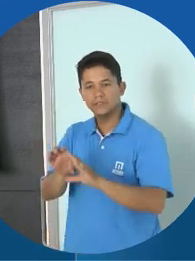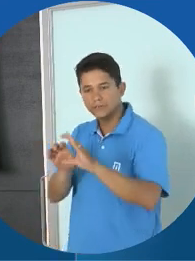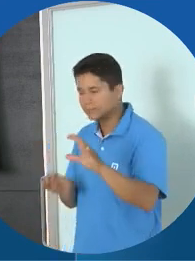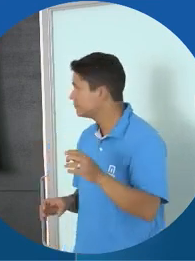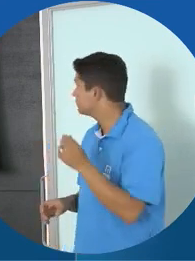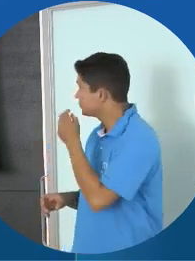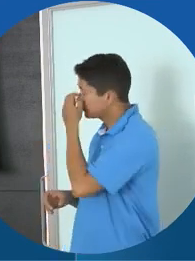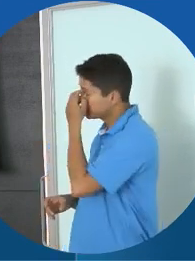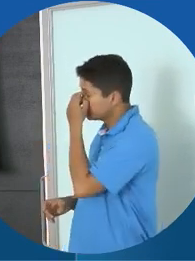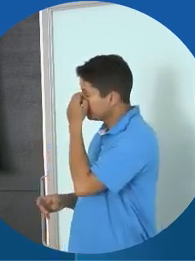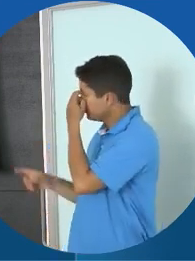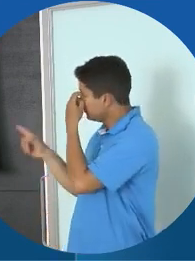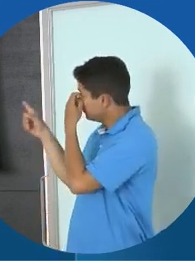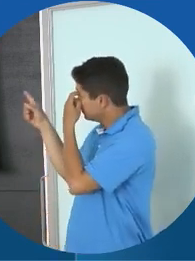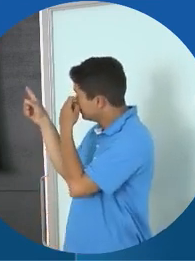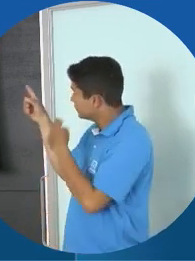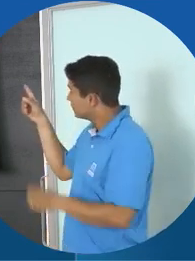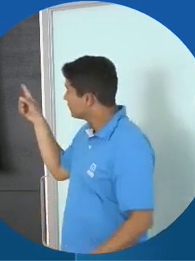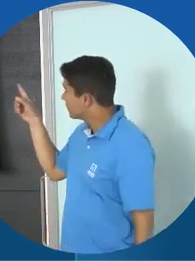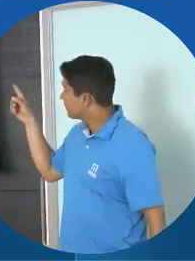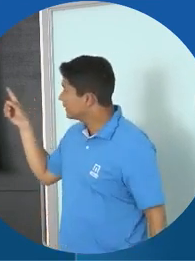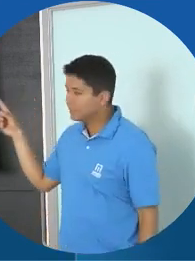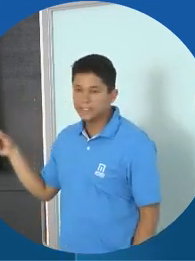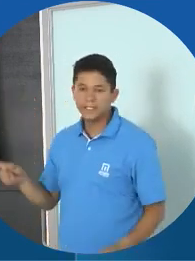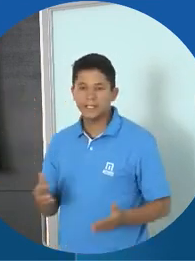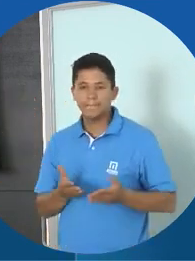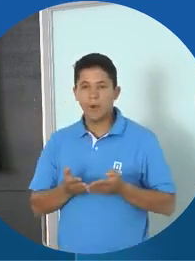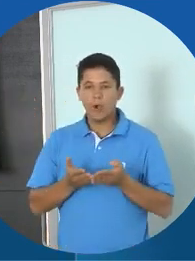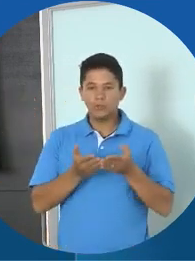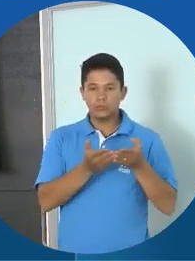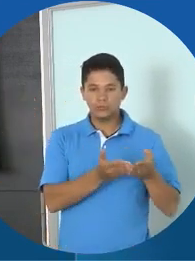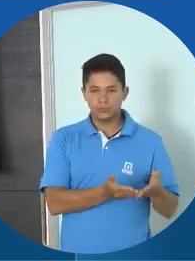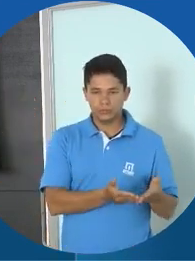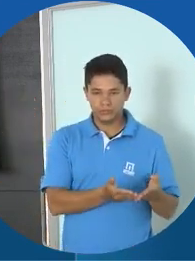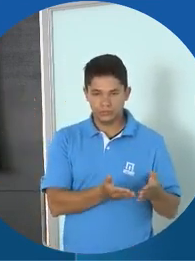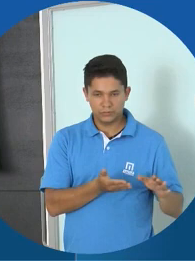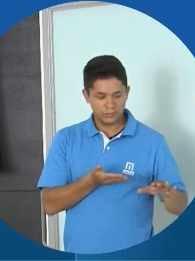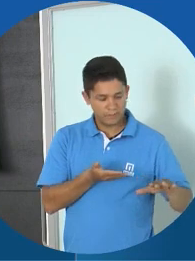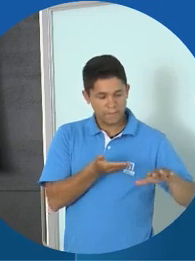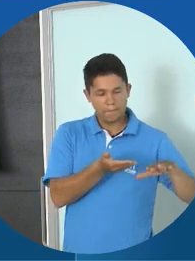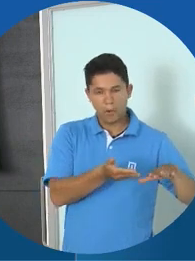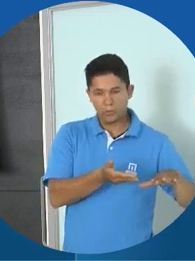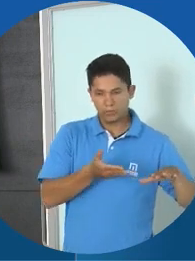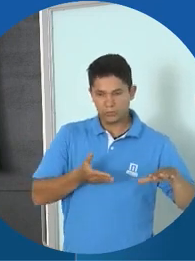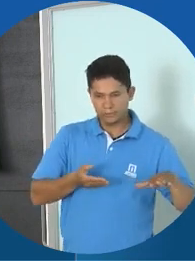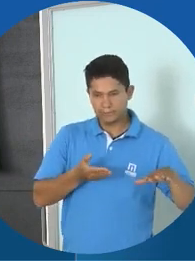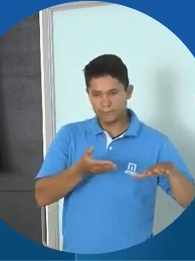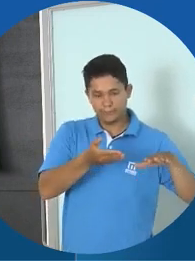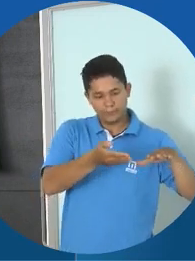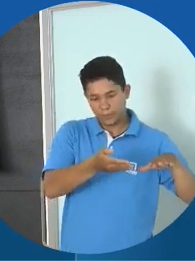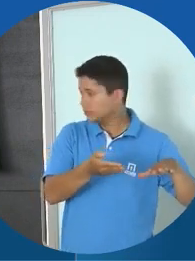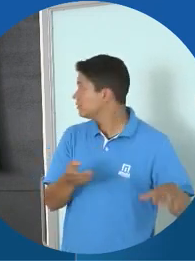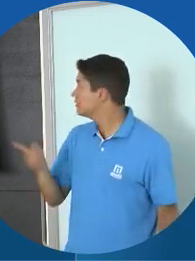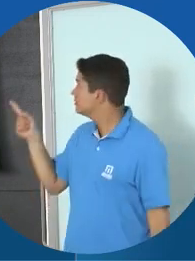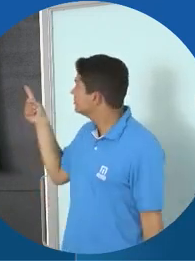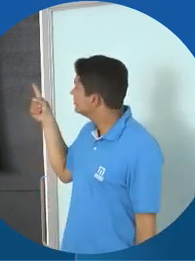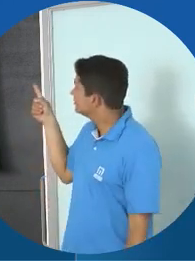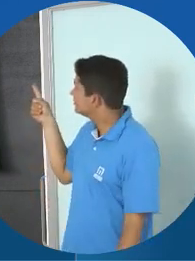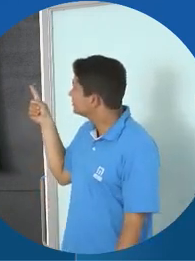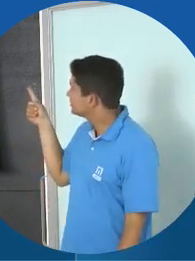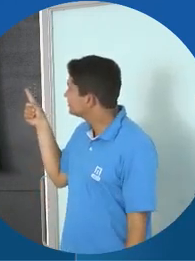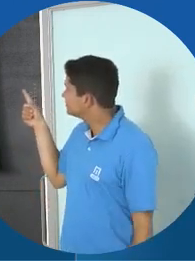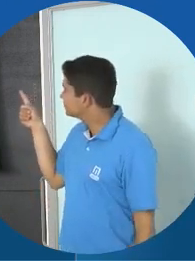elas sofrem vibrações e, com isso, o material contido aqui vem para o calado, e isso dificulta a